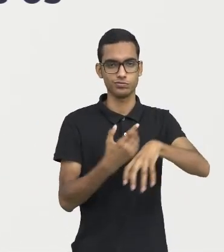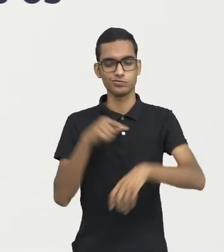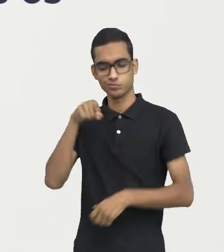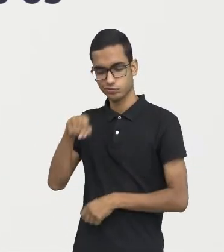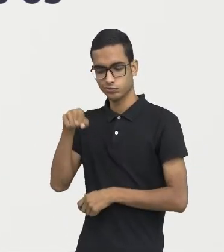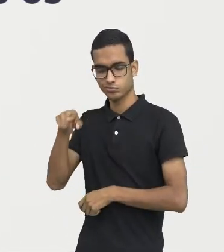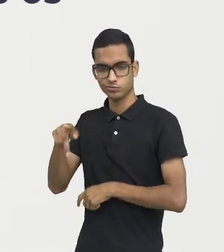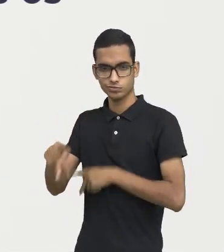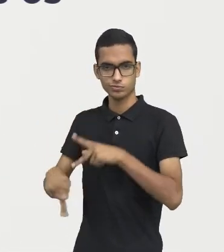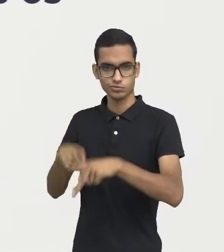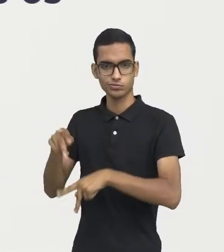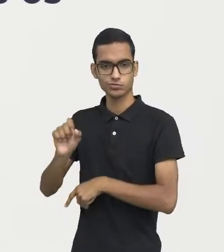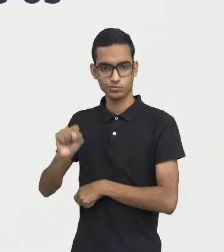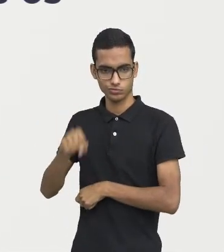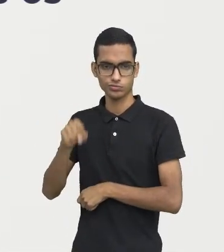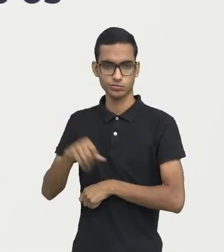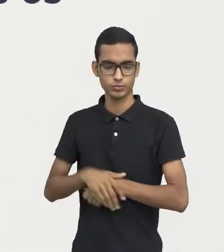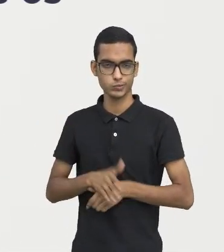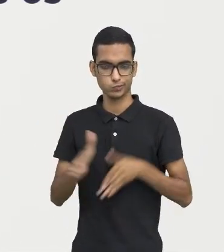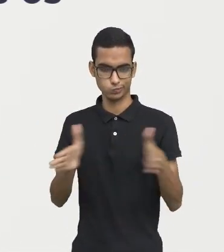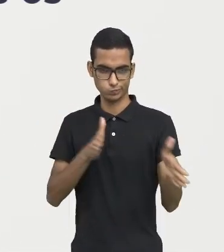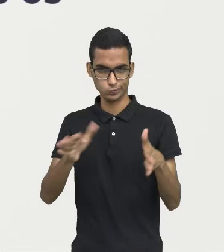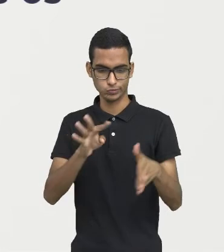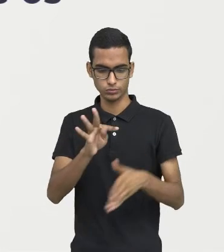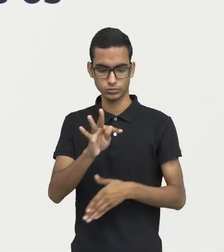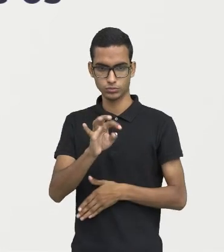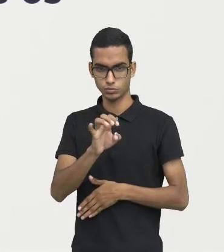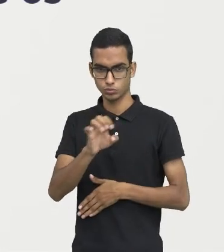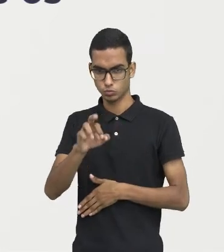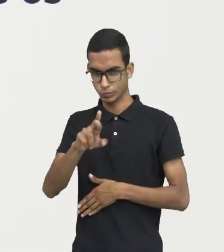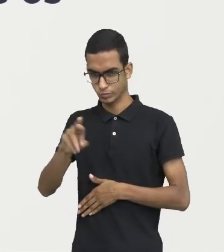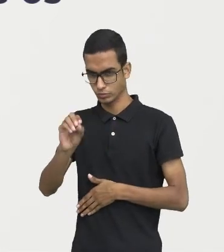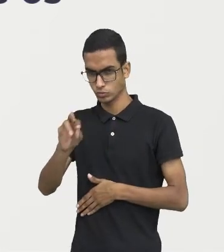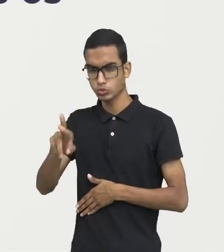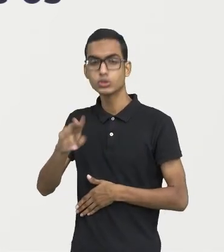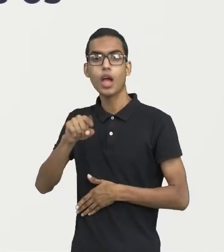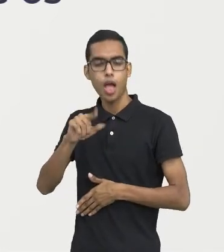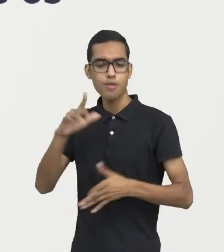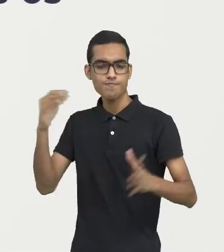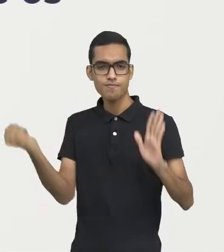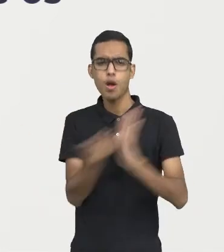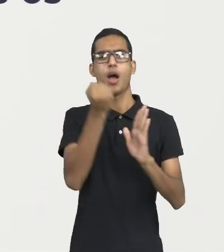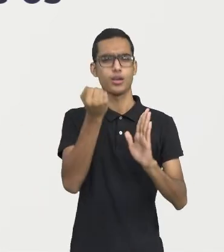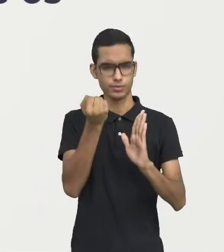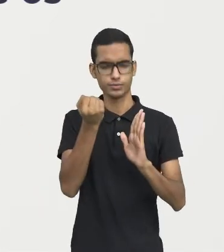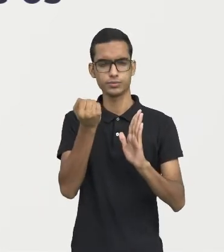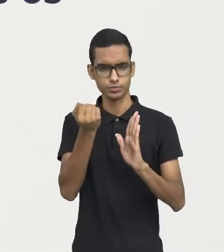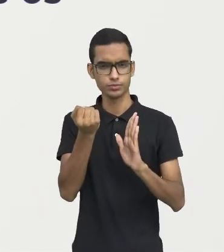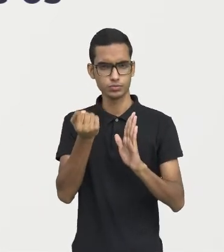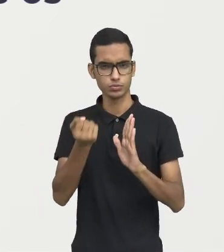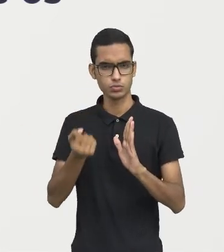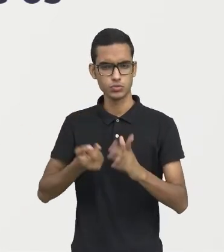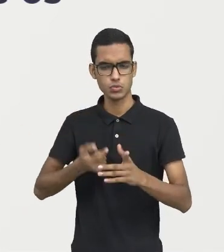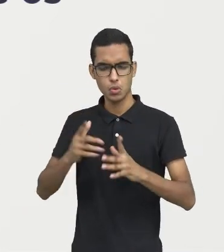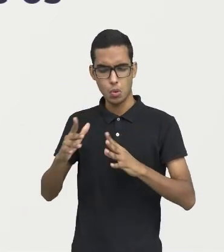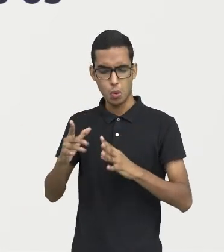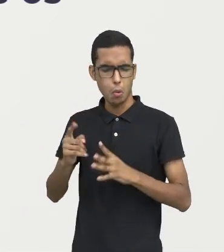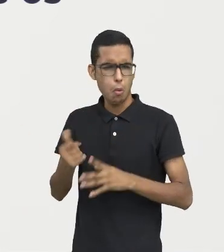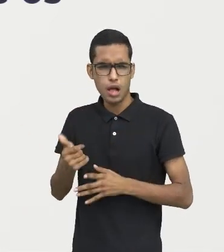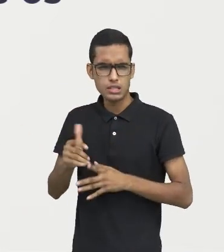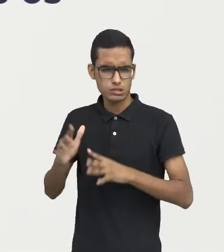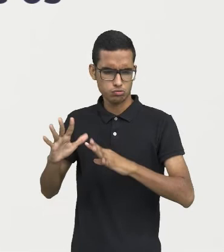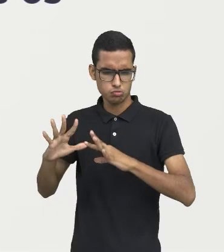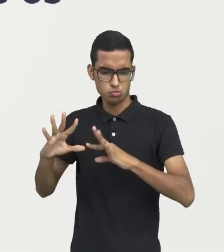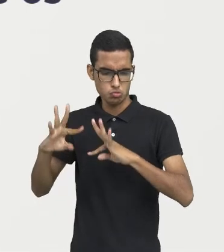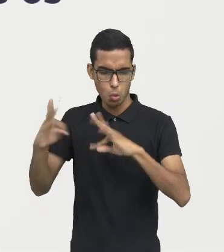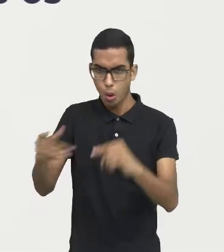sim, o período do terror seria marcado porque chegaria um período que quase todos tornariam-se suspeitos. E